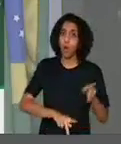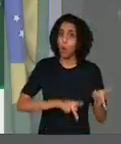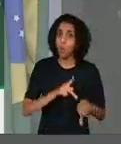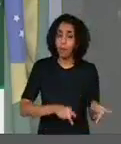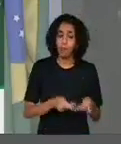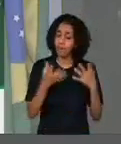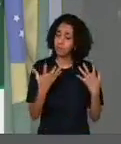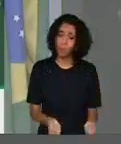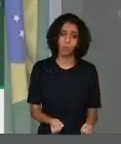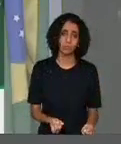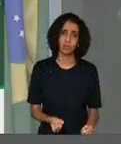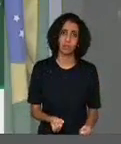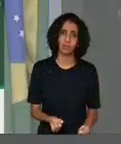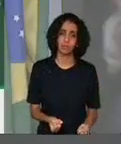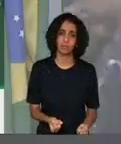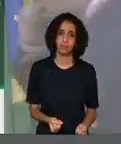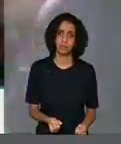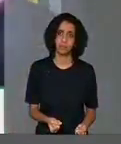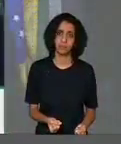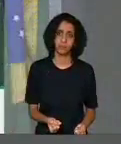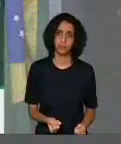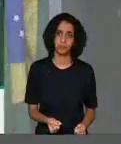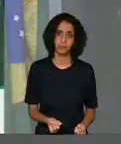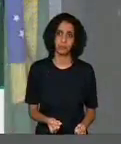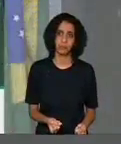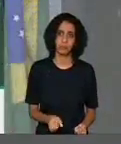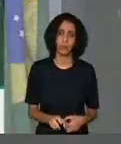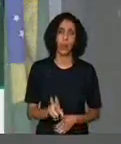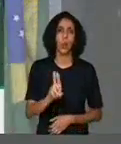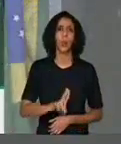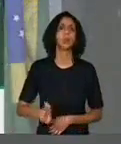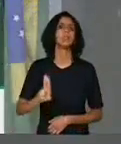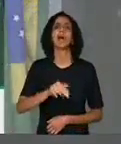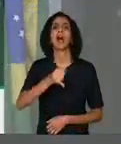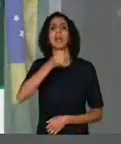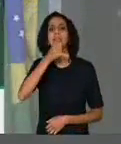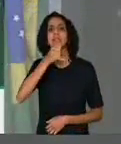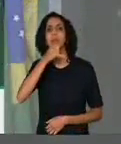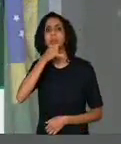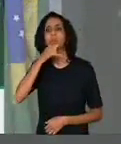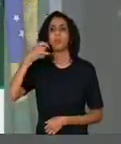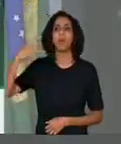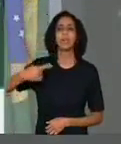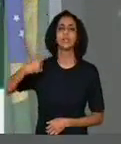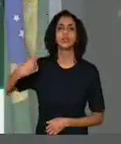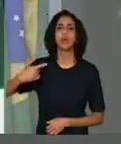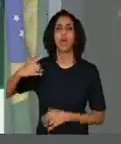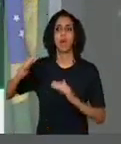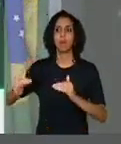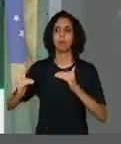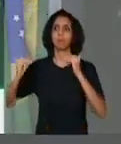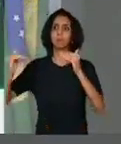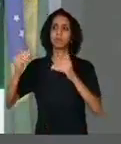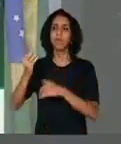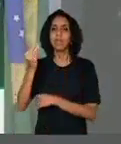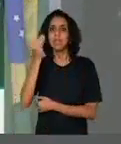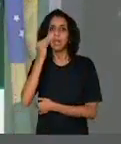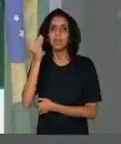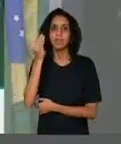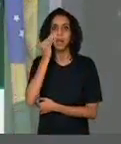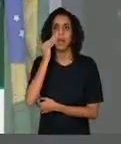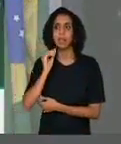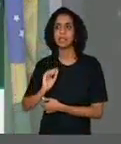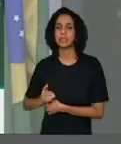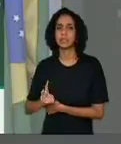não aceita mais o uso das grandes bancas de advocacia no sentido de buscar sempre